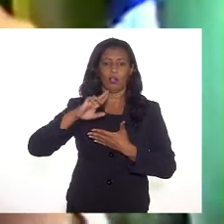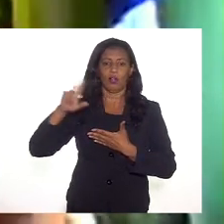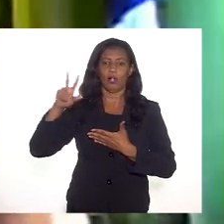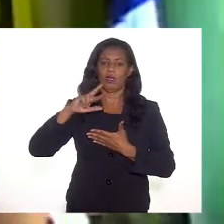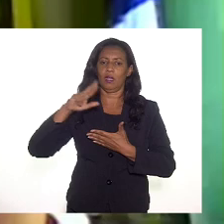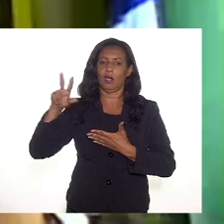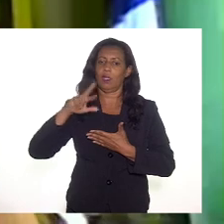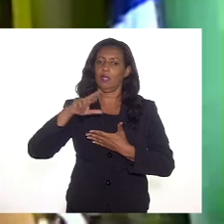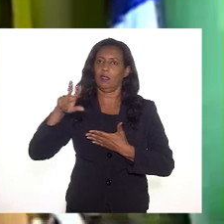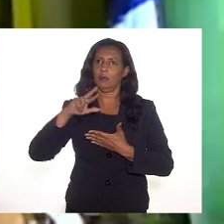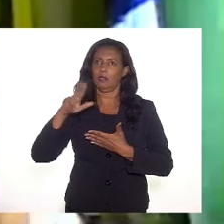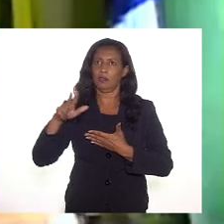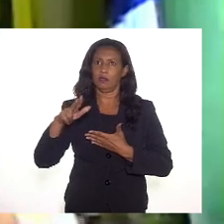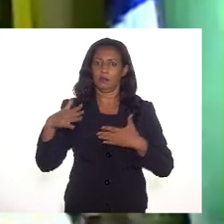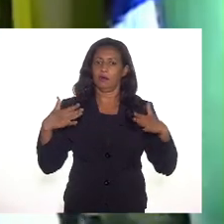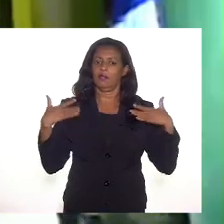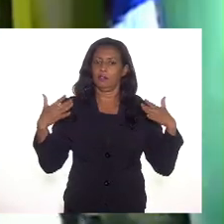pessoas.